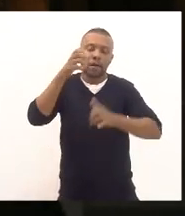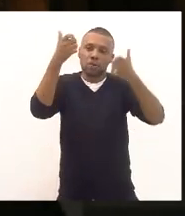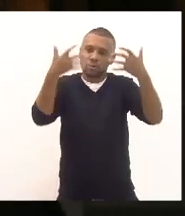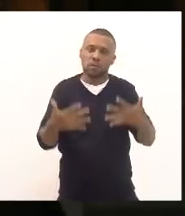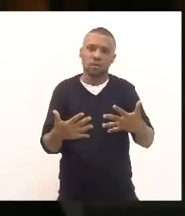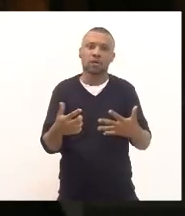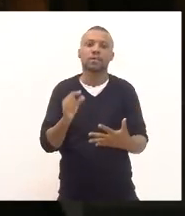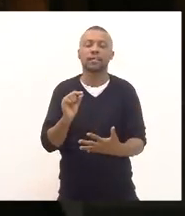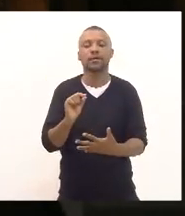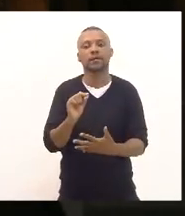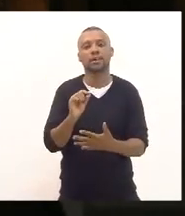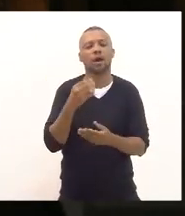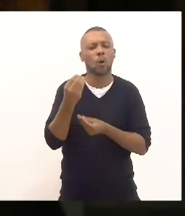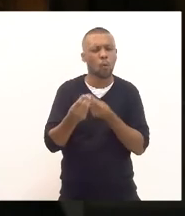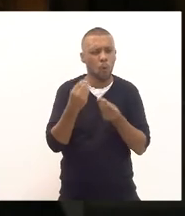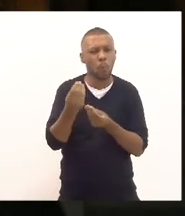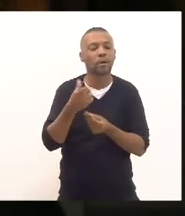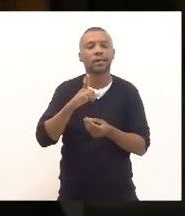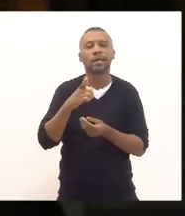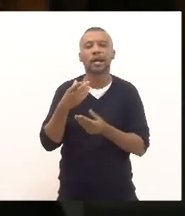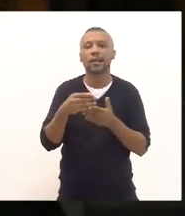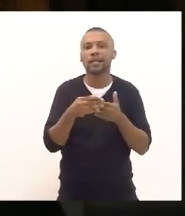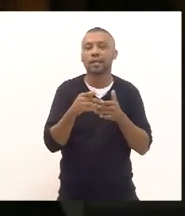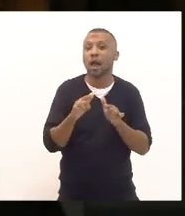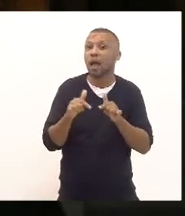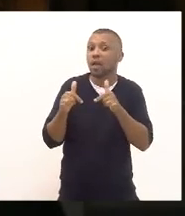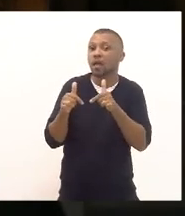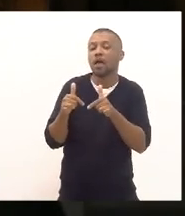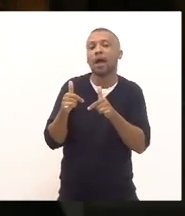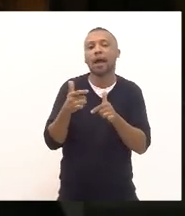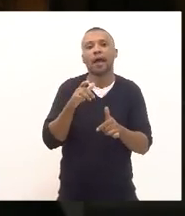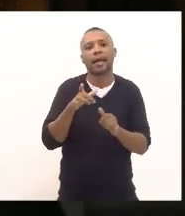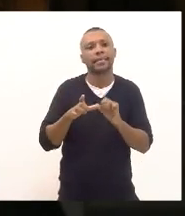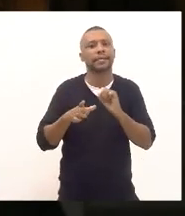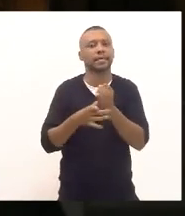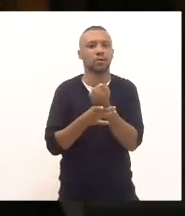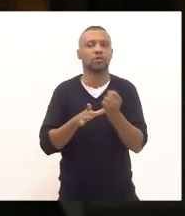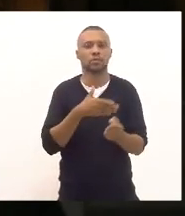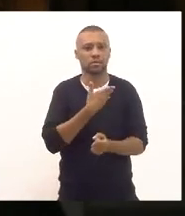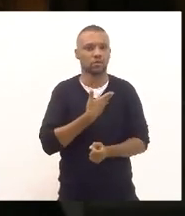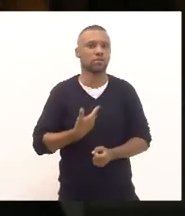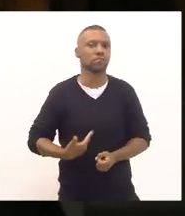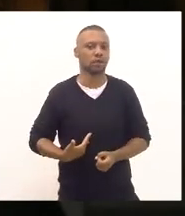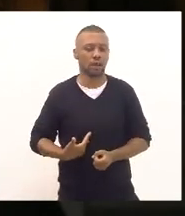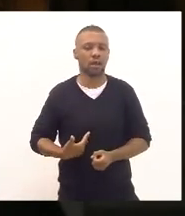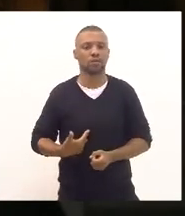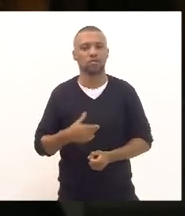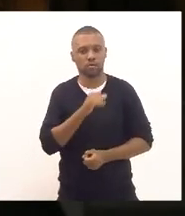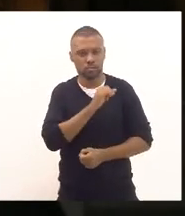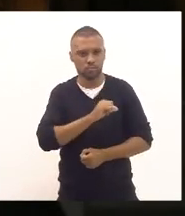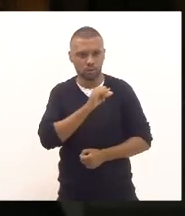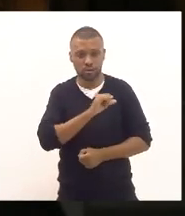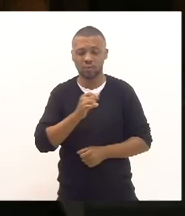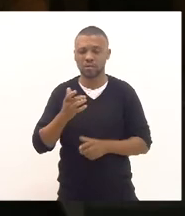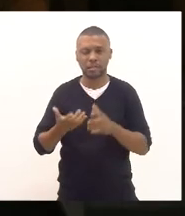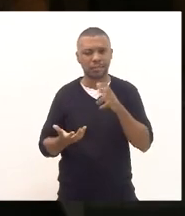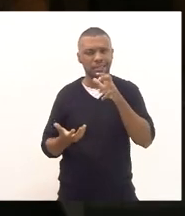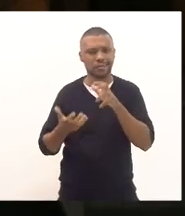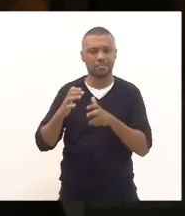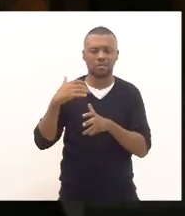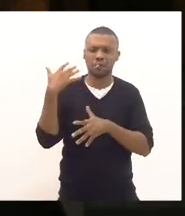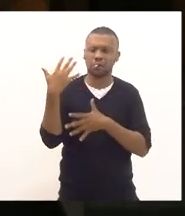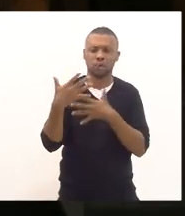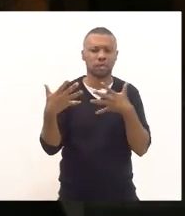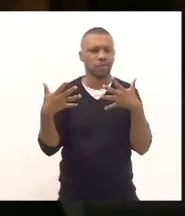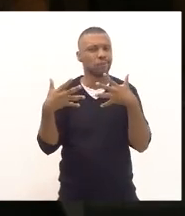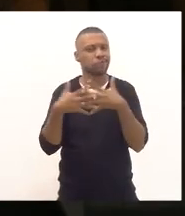dessa forma era como ele conduzia a segurança do estado e a segurança do Estado do Rio de Janeiro se transformou um